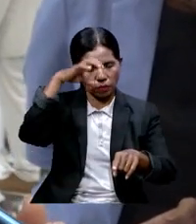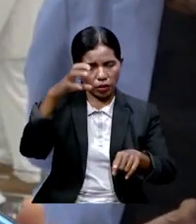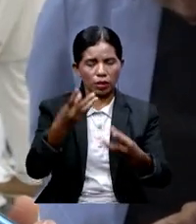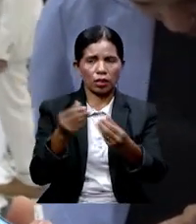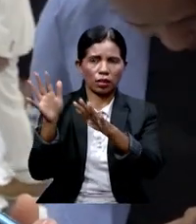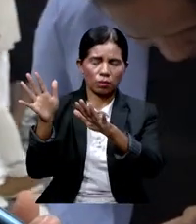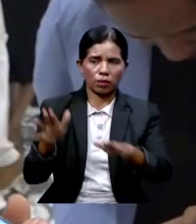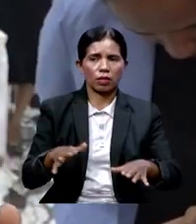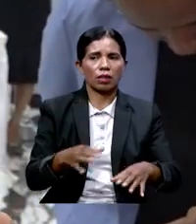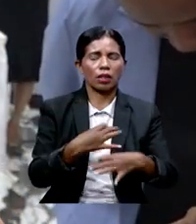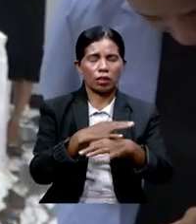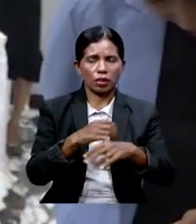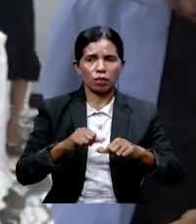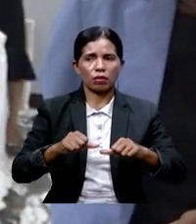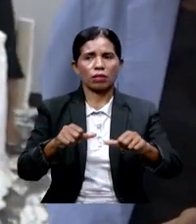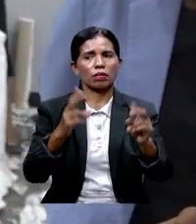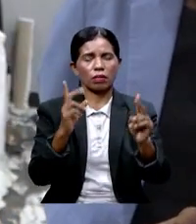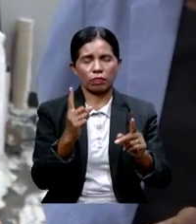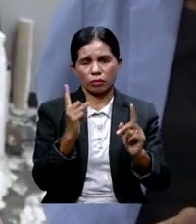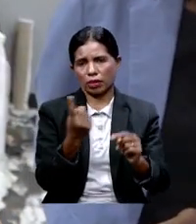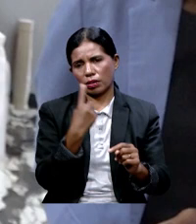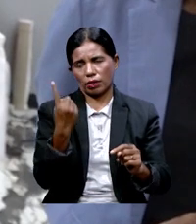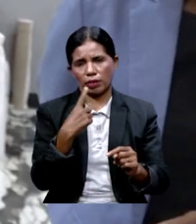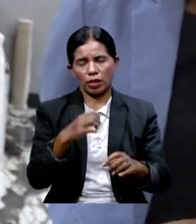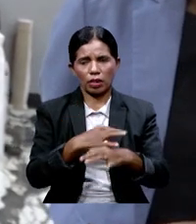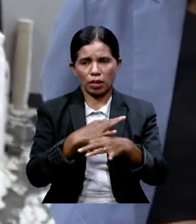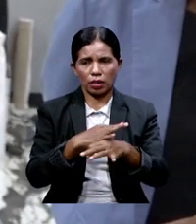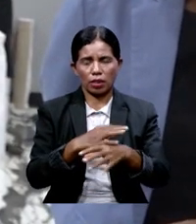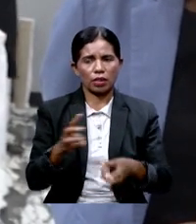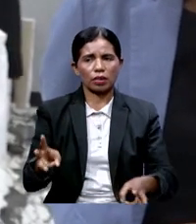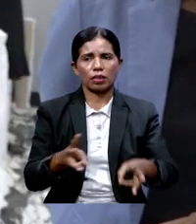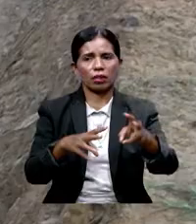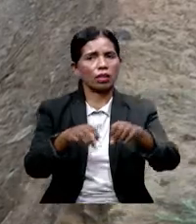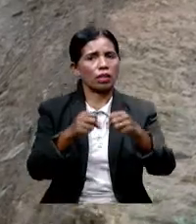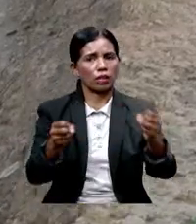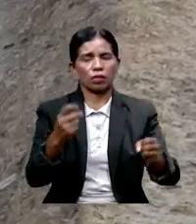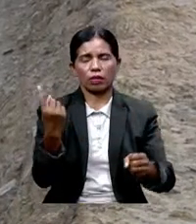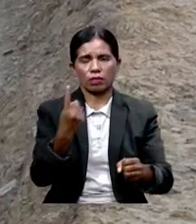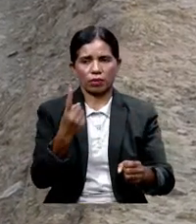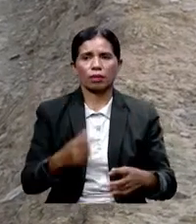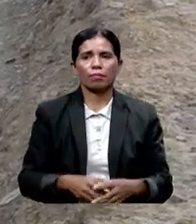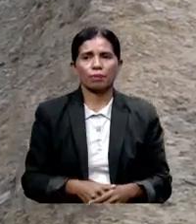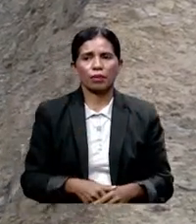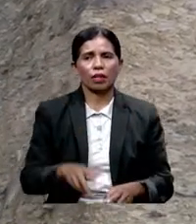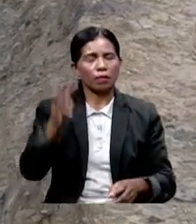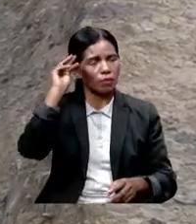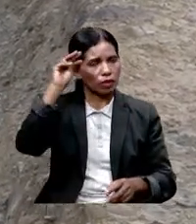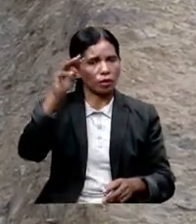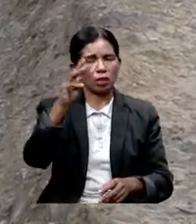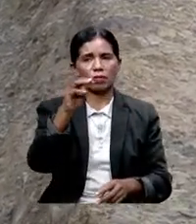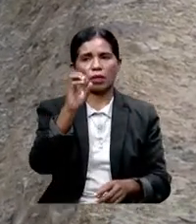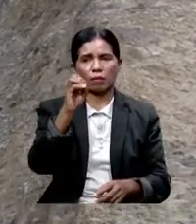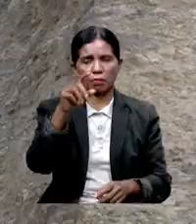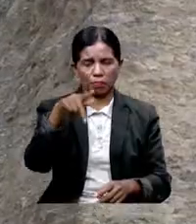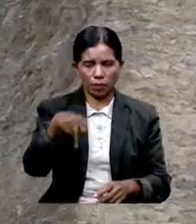he impacto manutenção tem que lao se manutenção la lao or si de estrada serne bele sai atoto. Antes ne ministro obras públicas